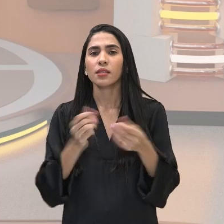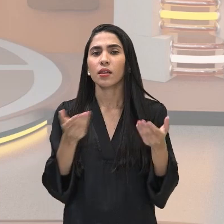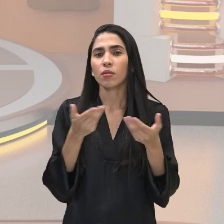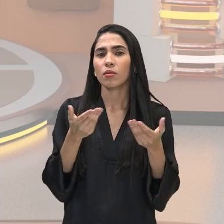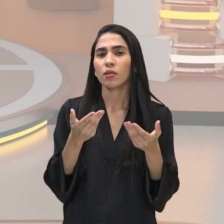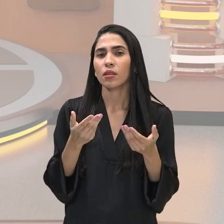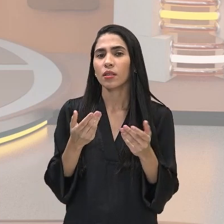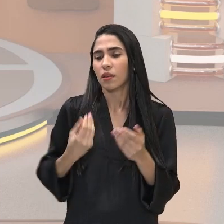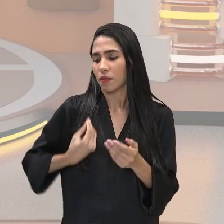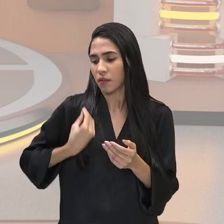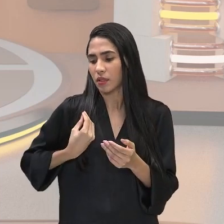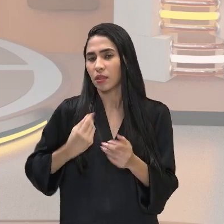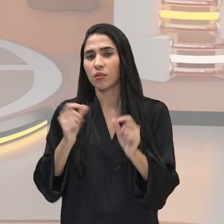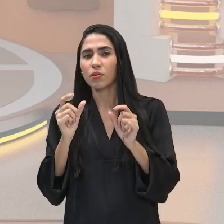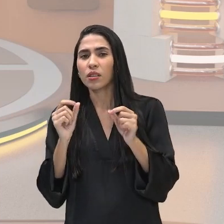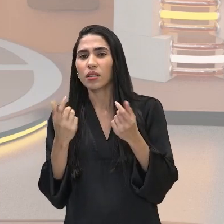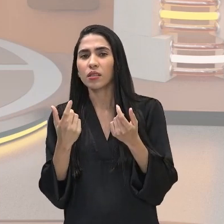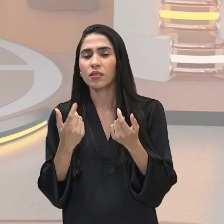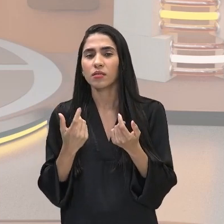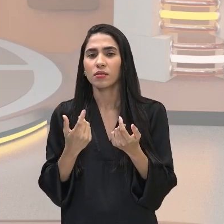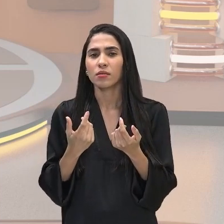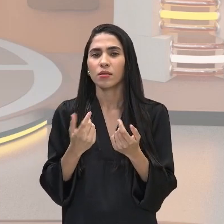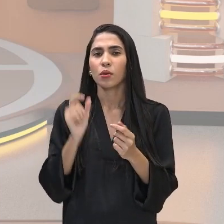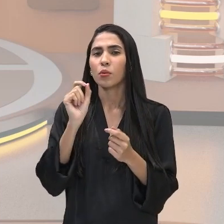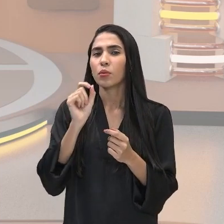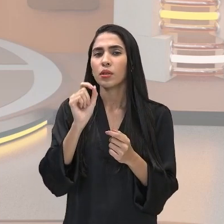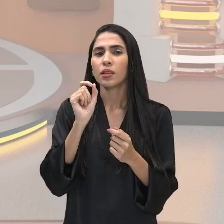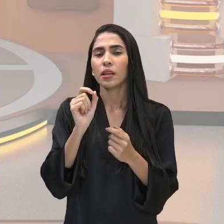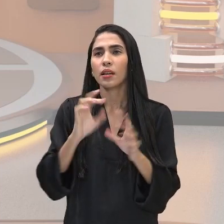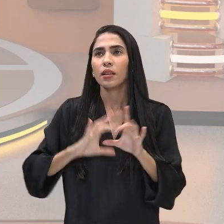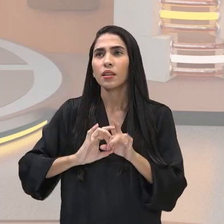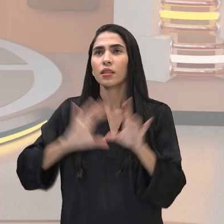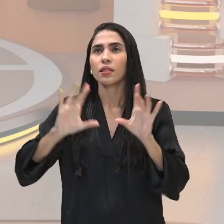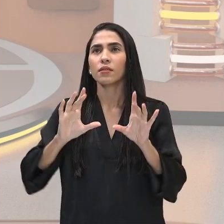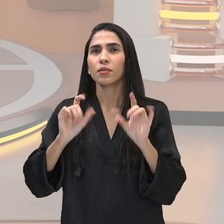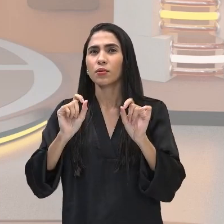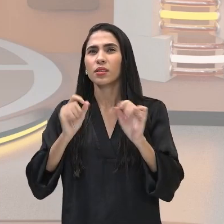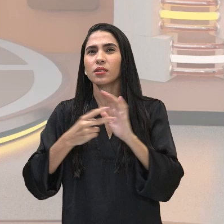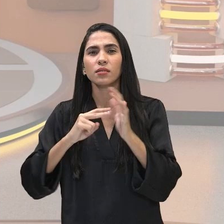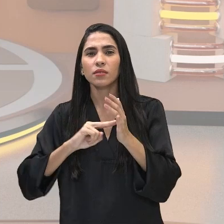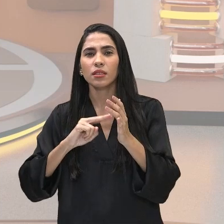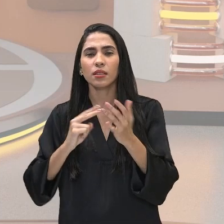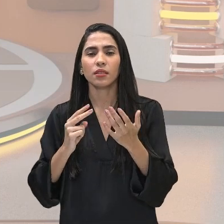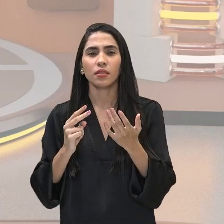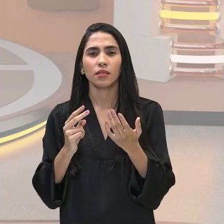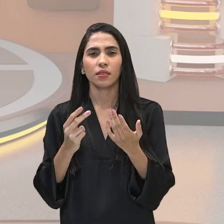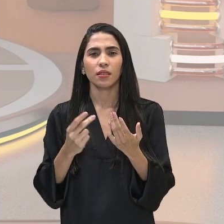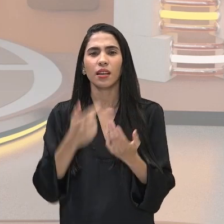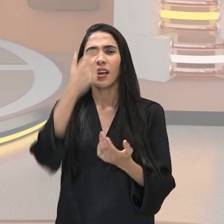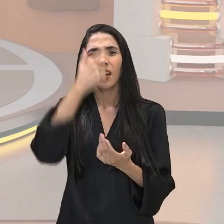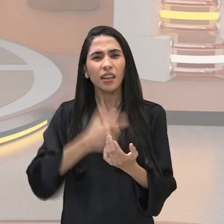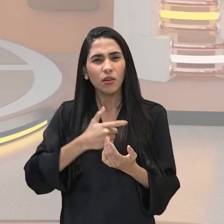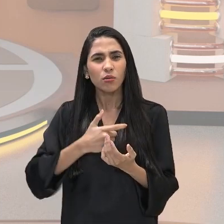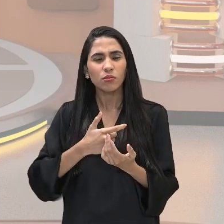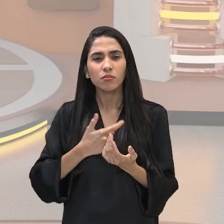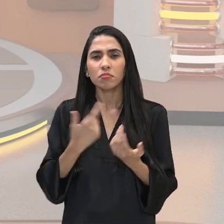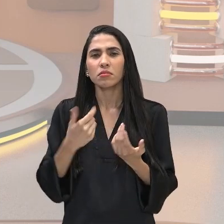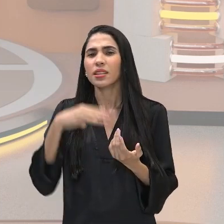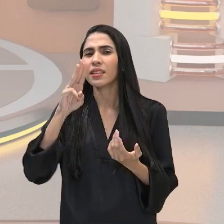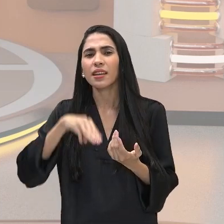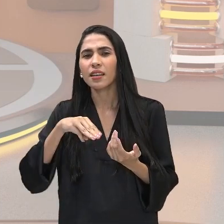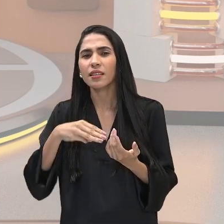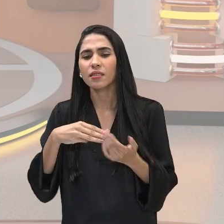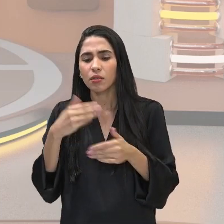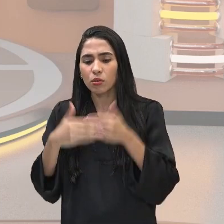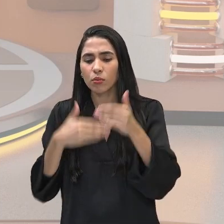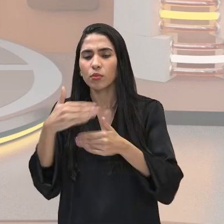a vida? O que é o existir? O que é a liberdade? Né? Quem sou eu nesse